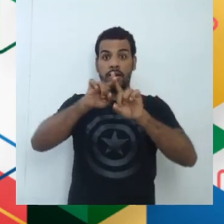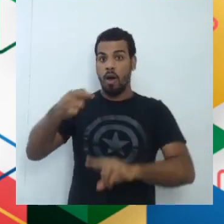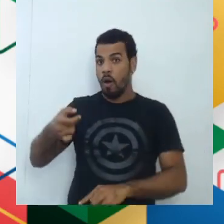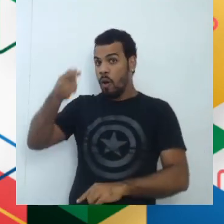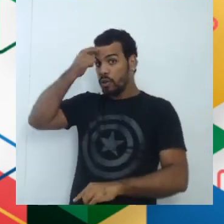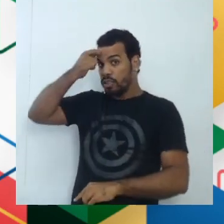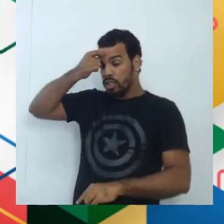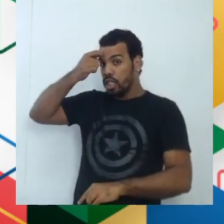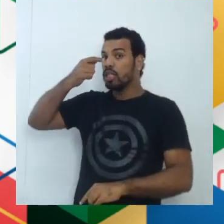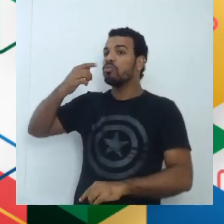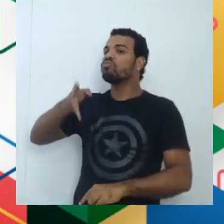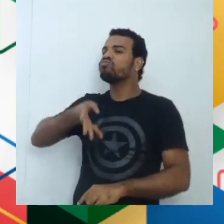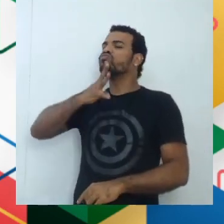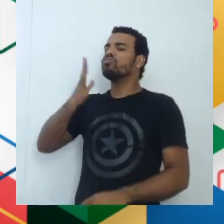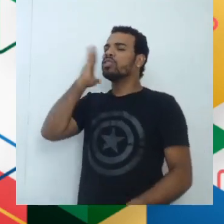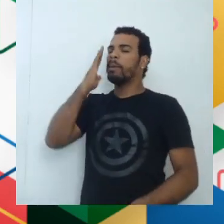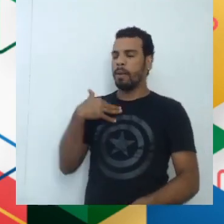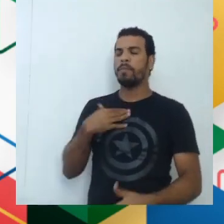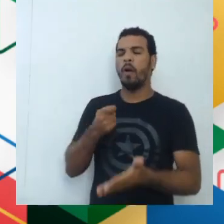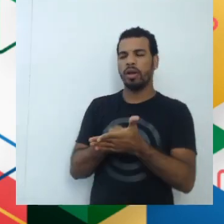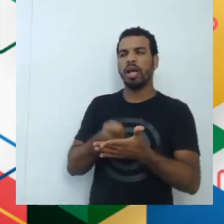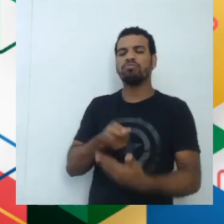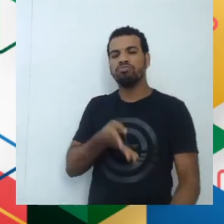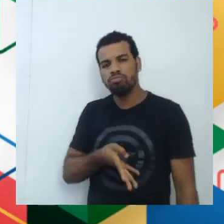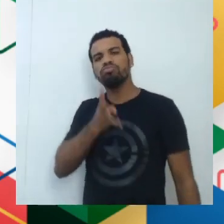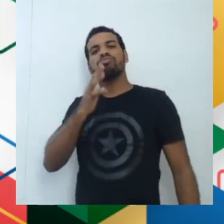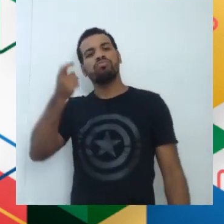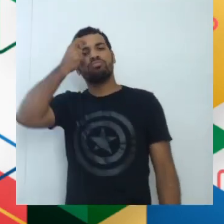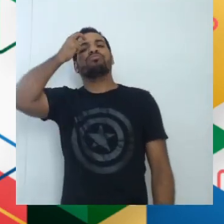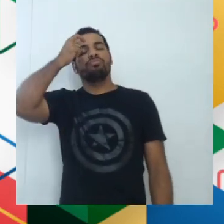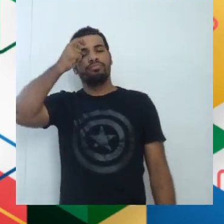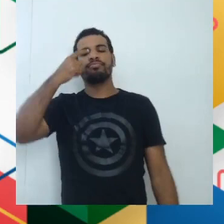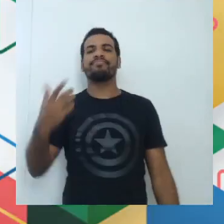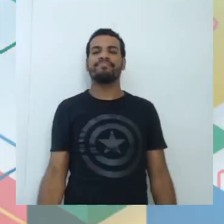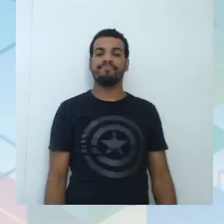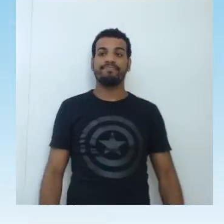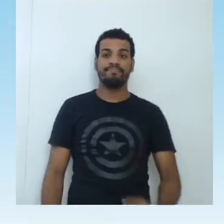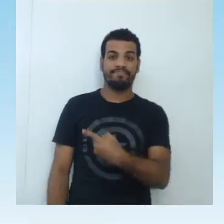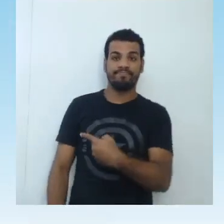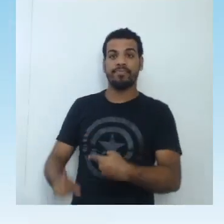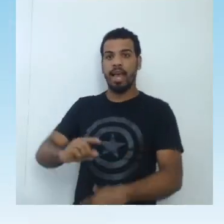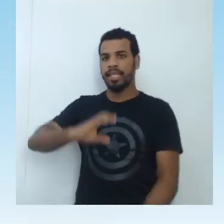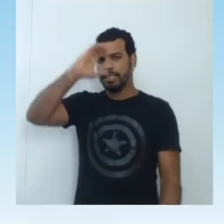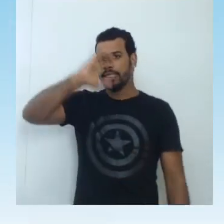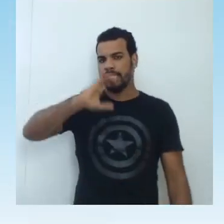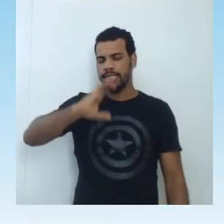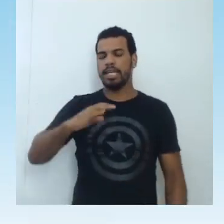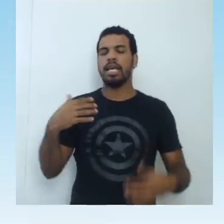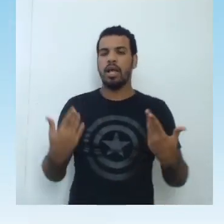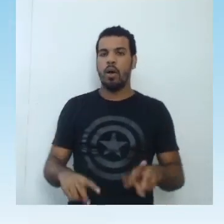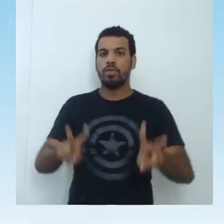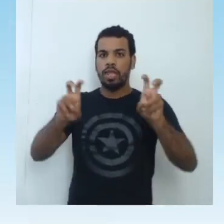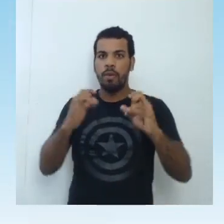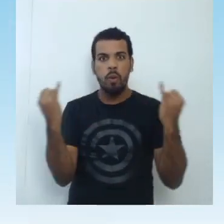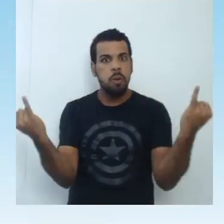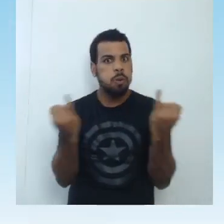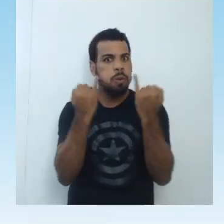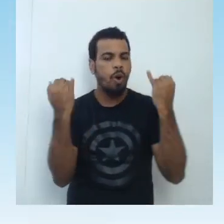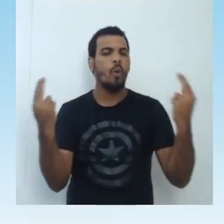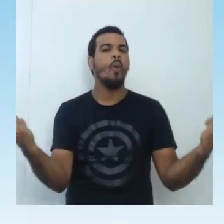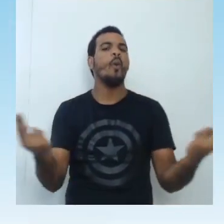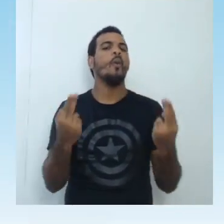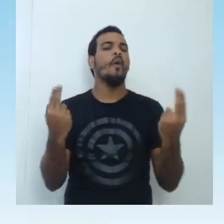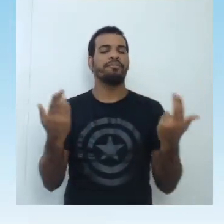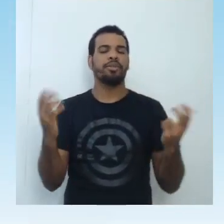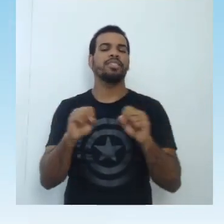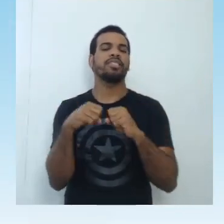consciência das obrigações. Então a gente vai ter uma questão aí bem voltada para a cidadania, que também é um tema muito caro para as ciências sociais, e vamos olhar